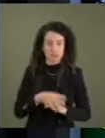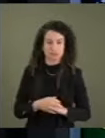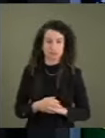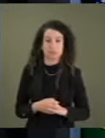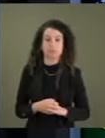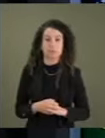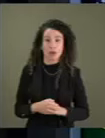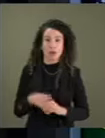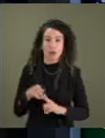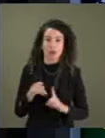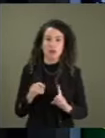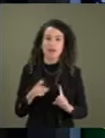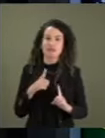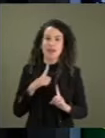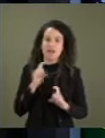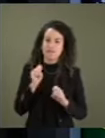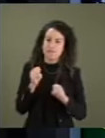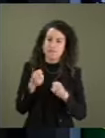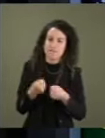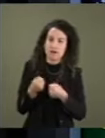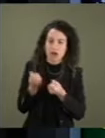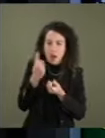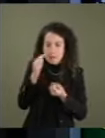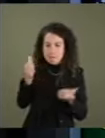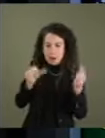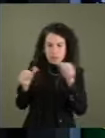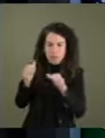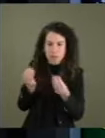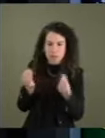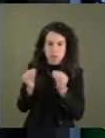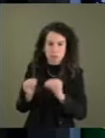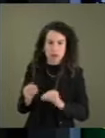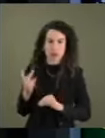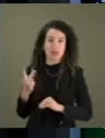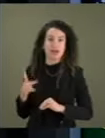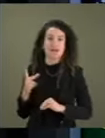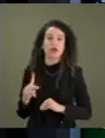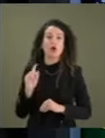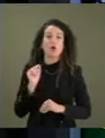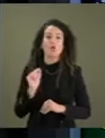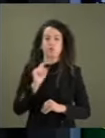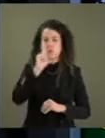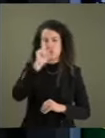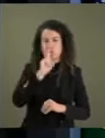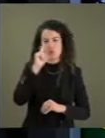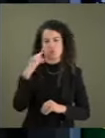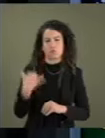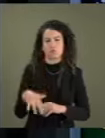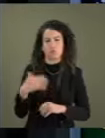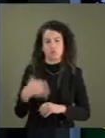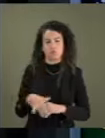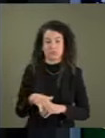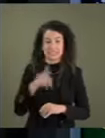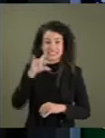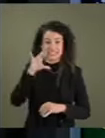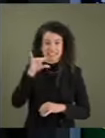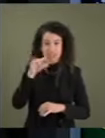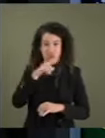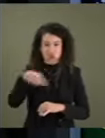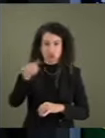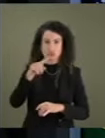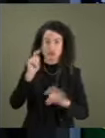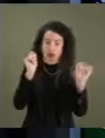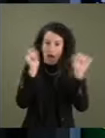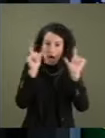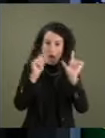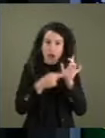potencializada artificialmente nos seus efeitos mais perversos. Cientistas alertam em seus